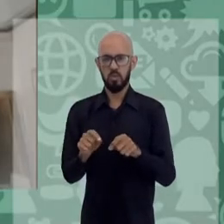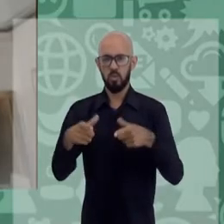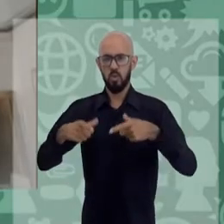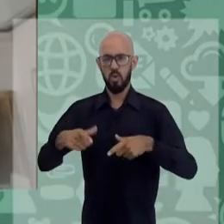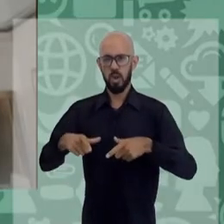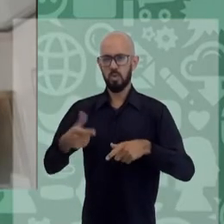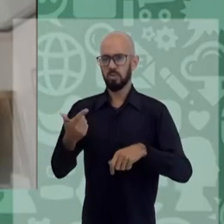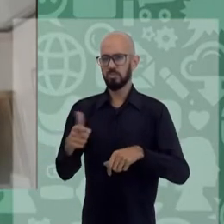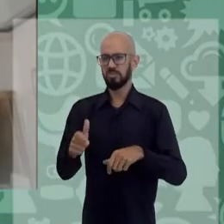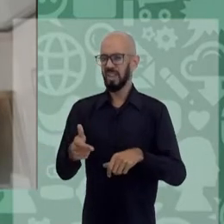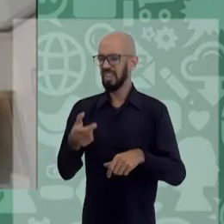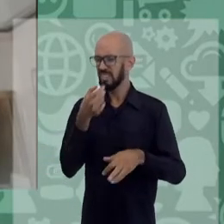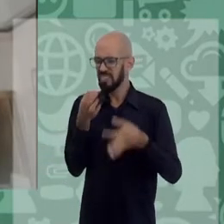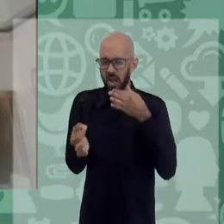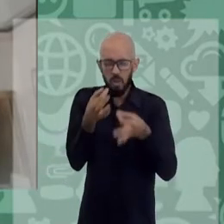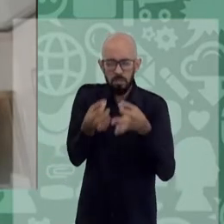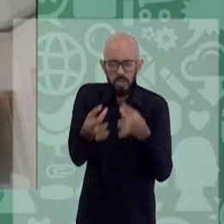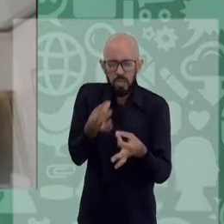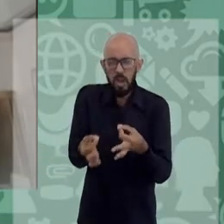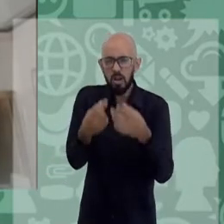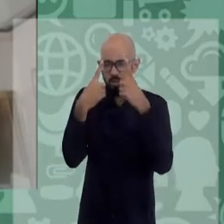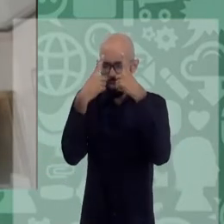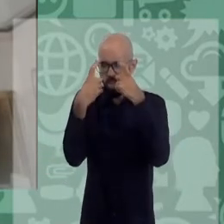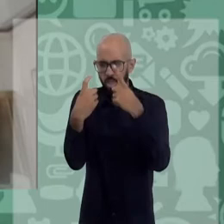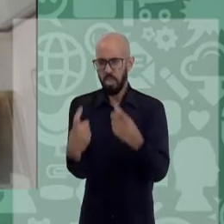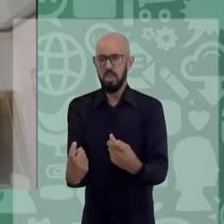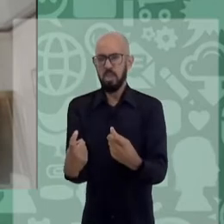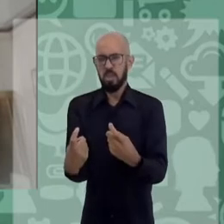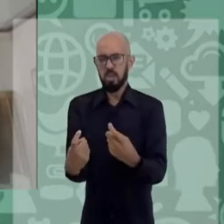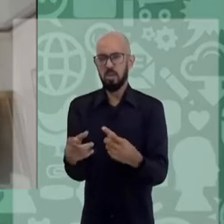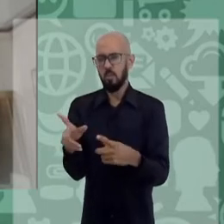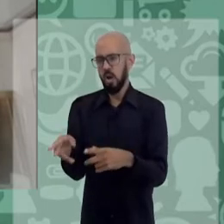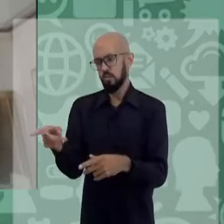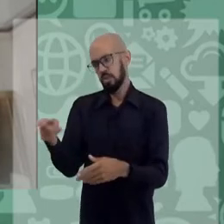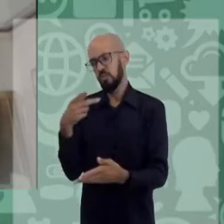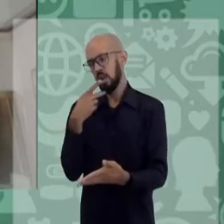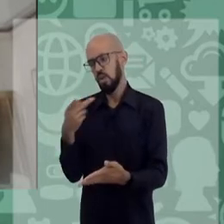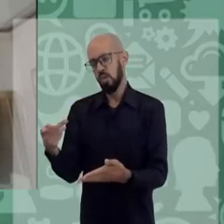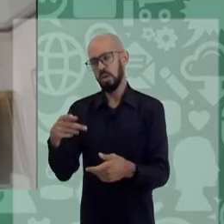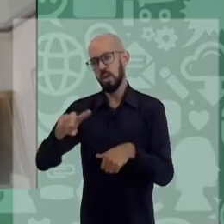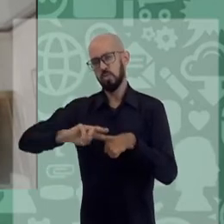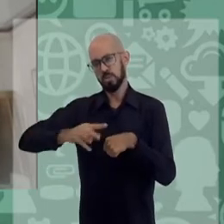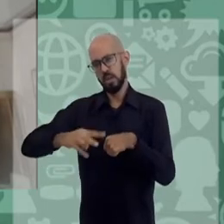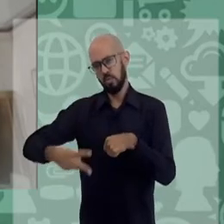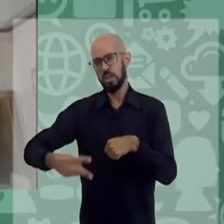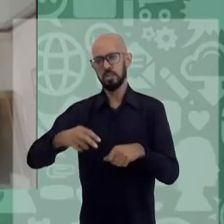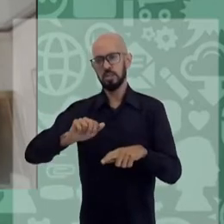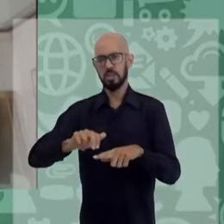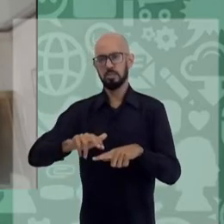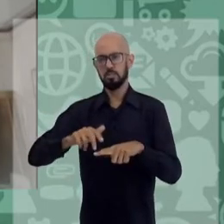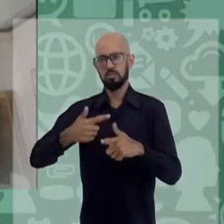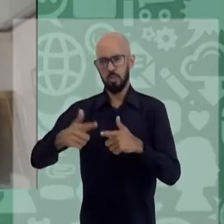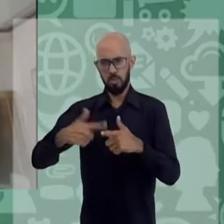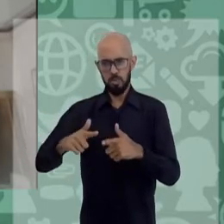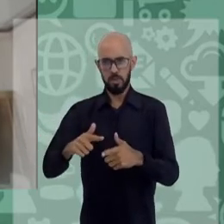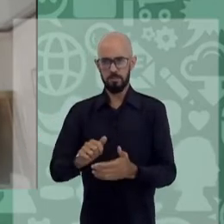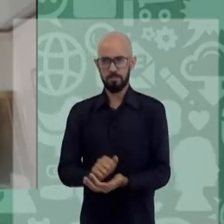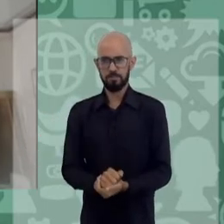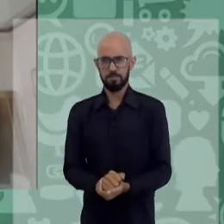não sejam ambientes com tantas críticas, tanta agressividade, né? Que é o que você vem dizendo, que é consequência dessa polarização.